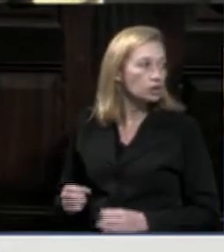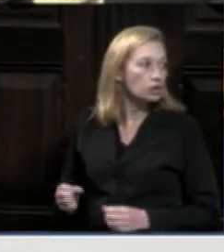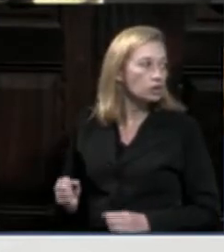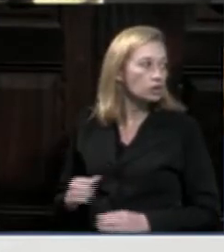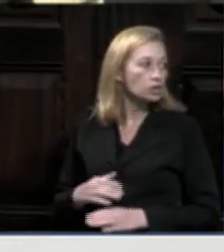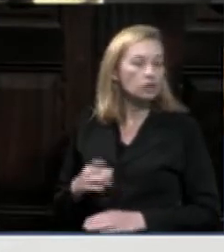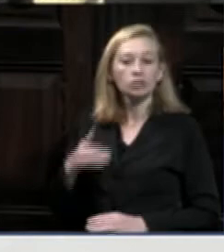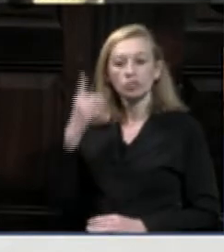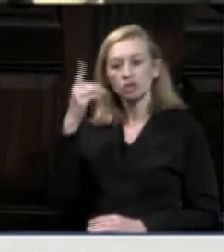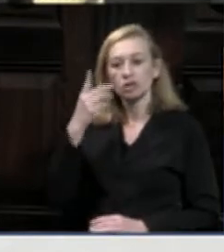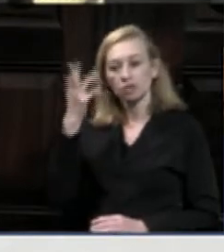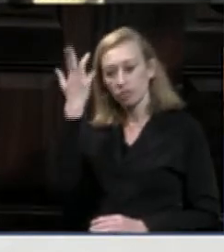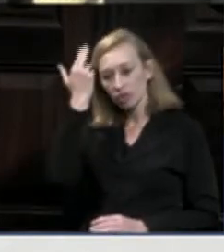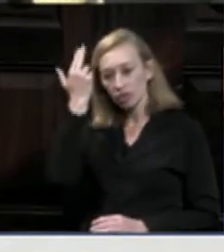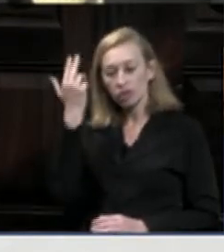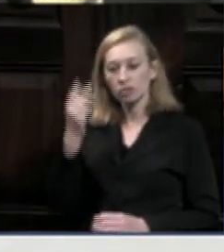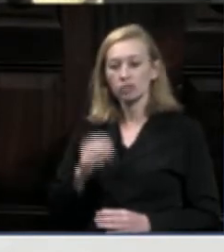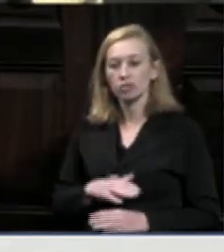aprovado.